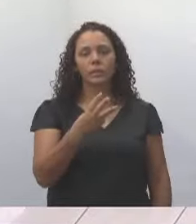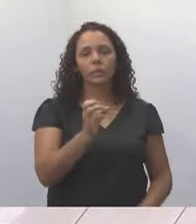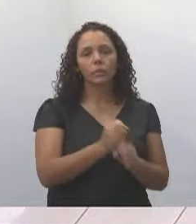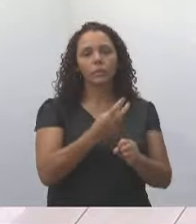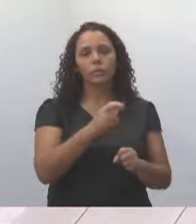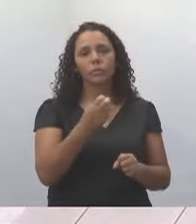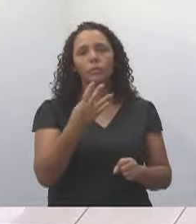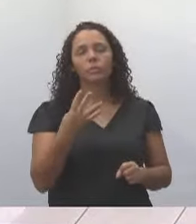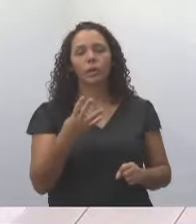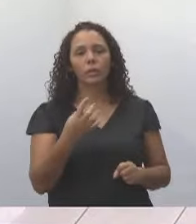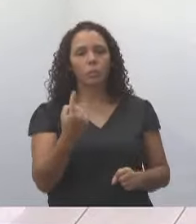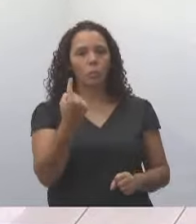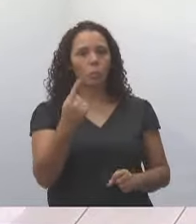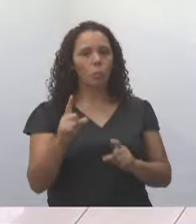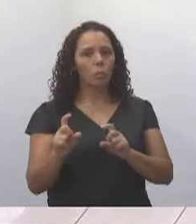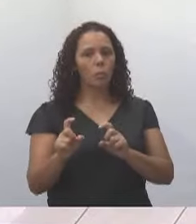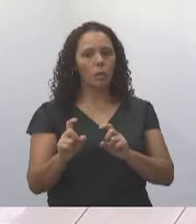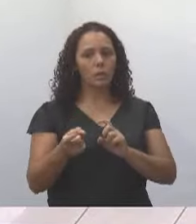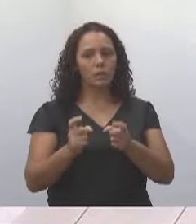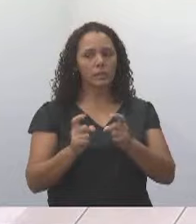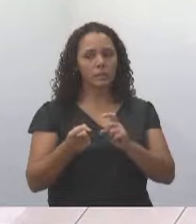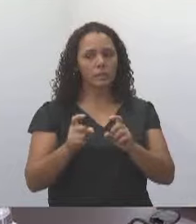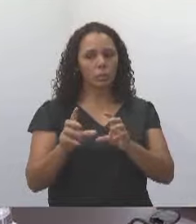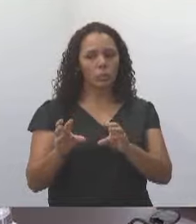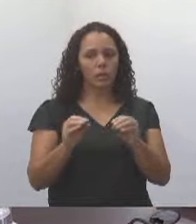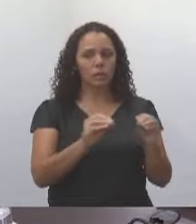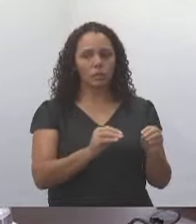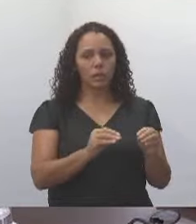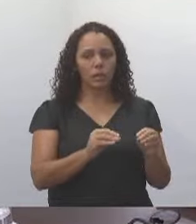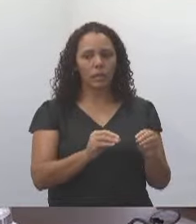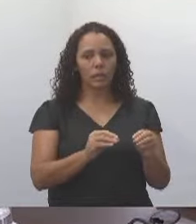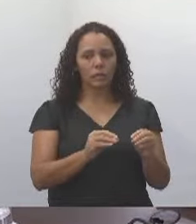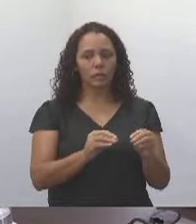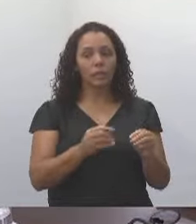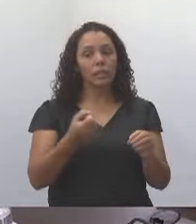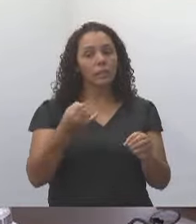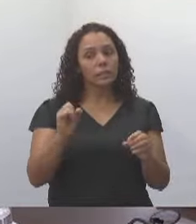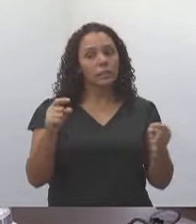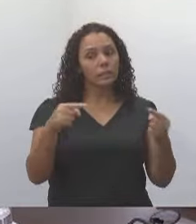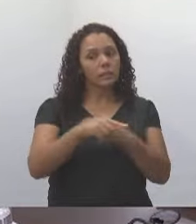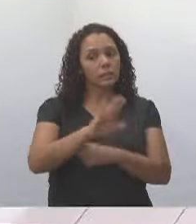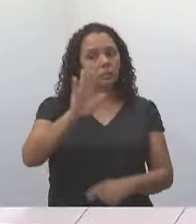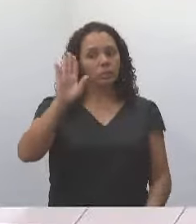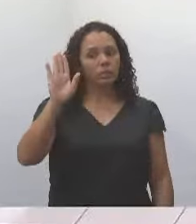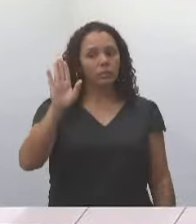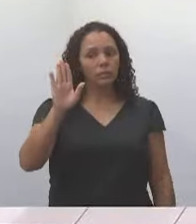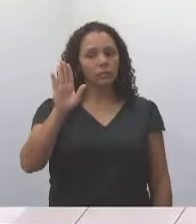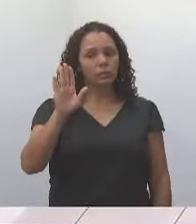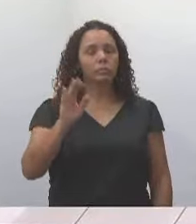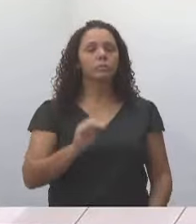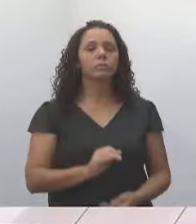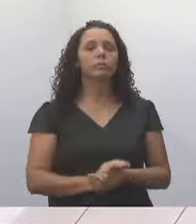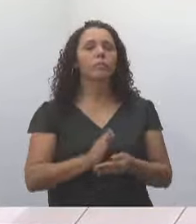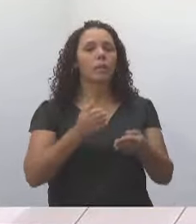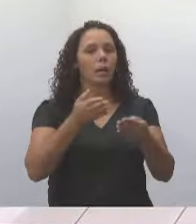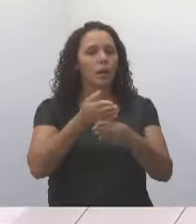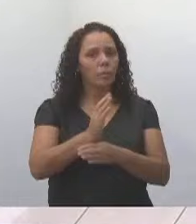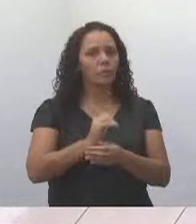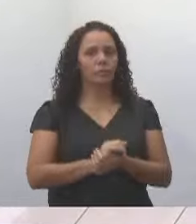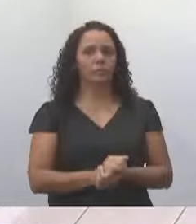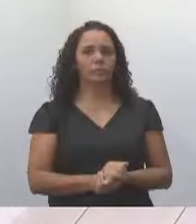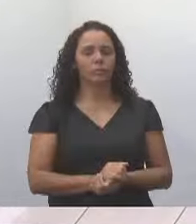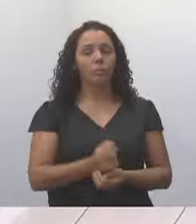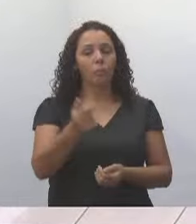uma sessão os contrários se manifestem levantando o braço adiamento aprovado próximo projeto